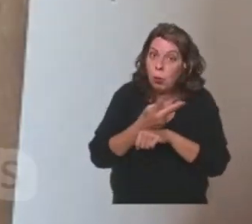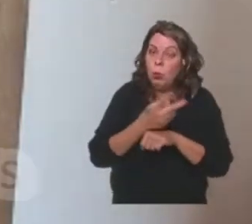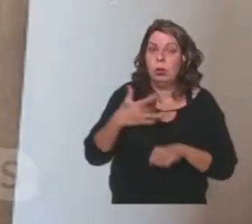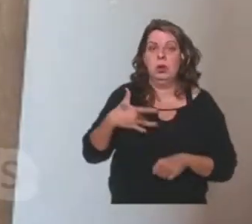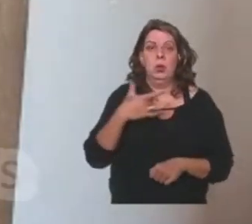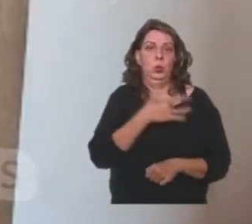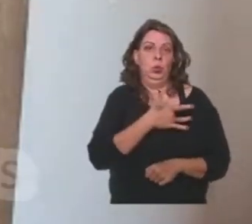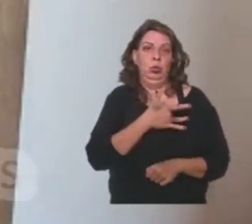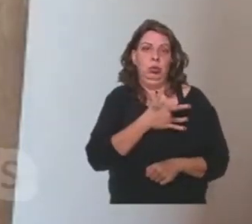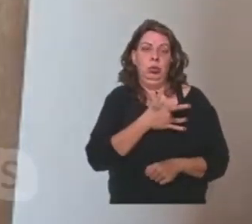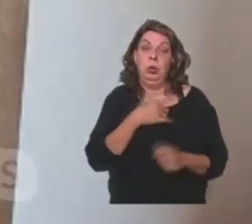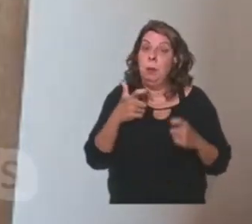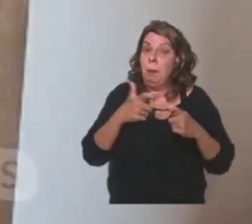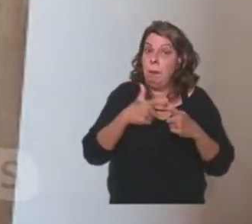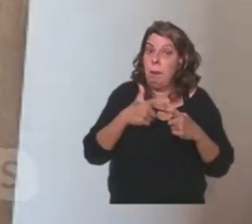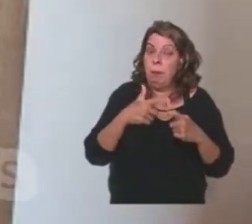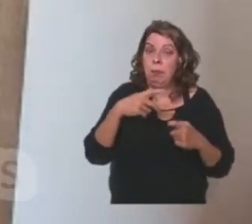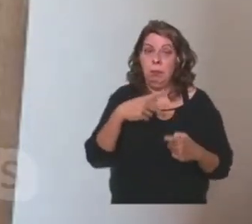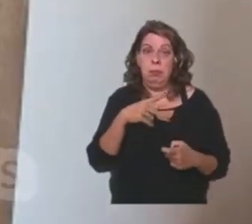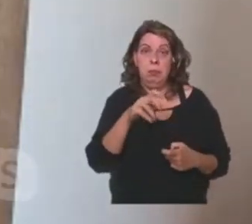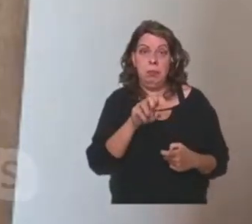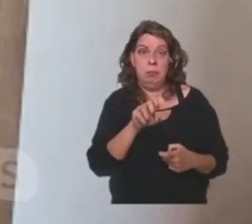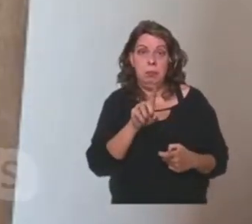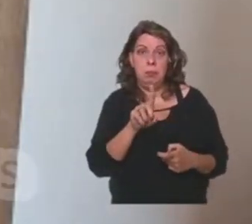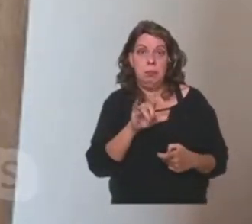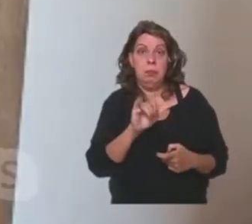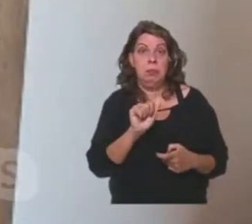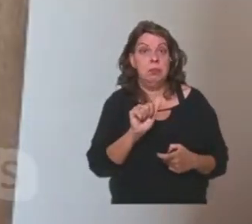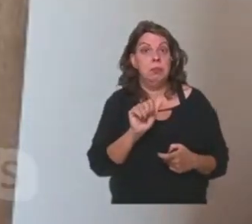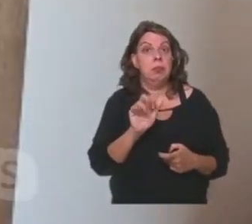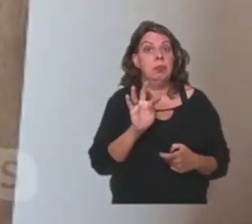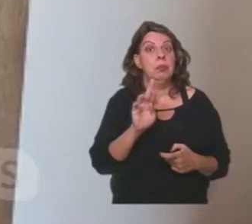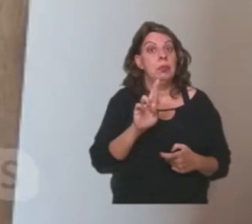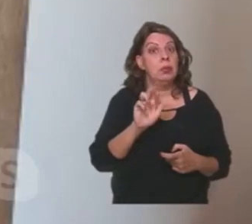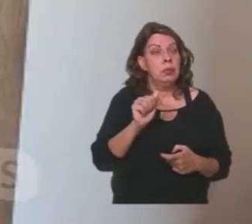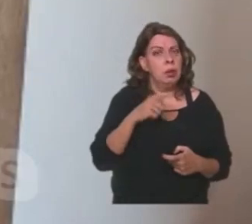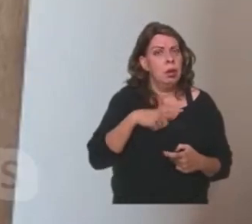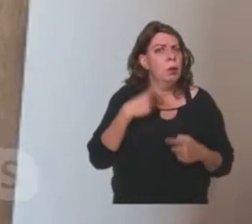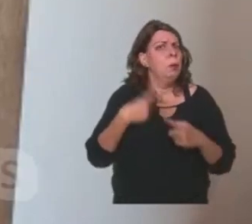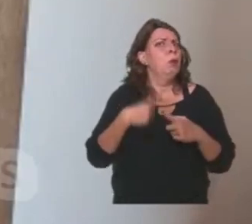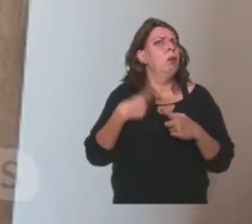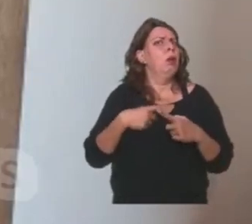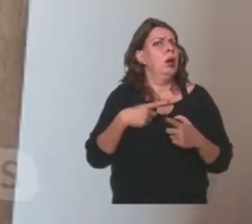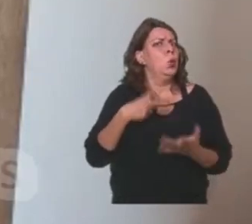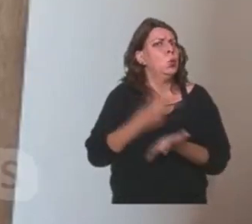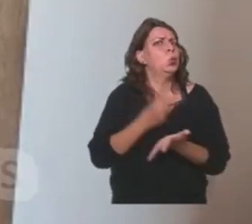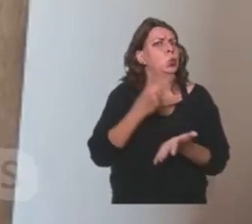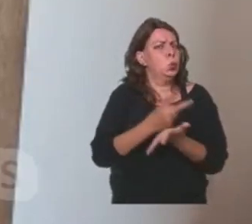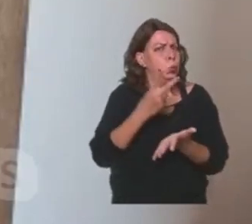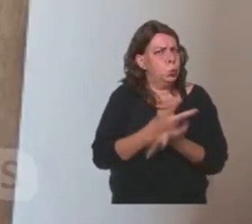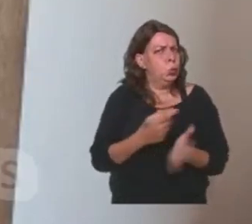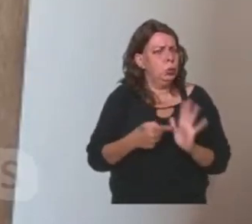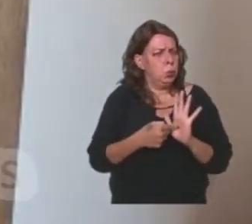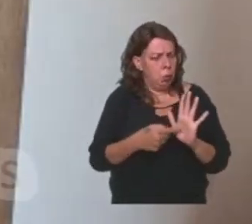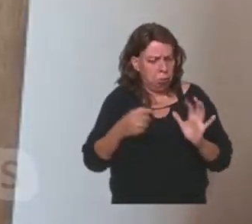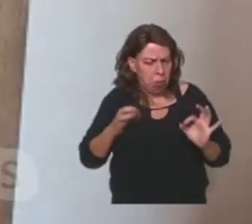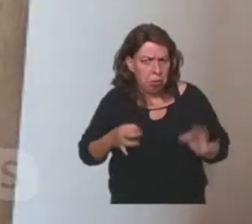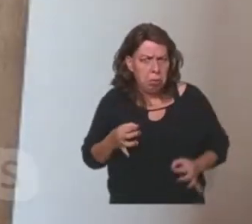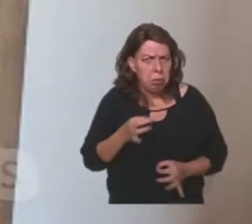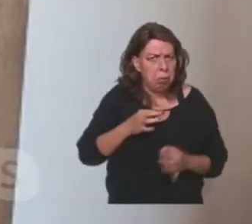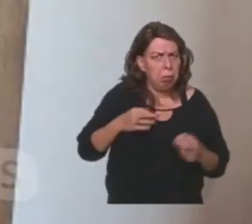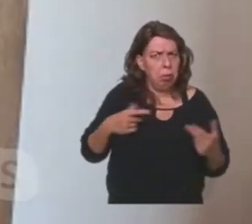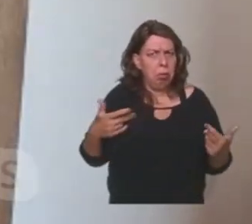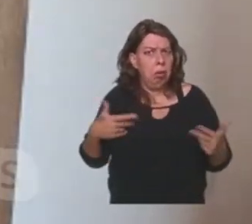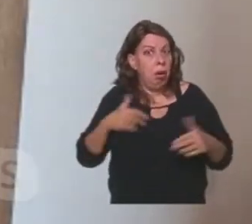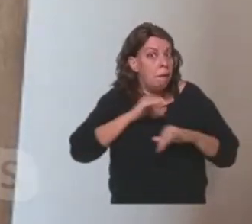poder investigar melhor por que esses sinais e sintomas, eles ainda persistem. E aí pode ser um